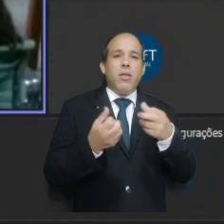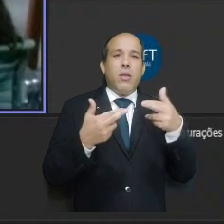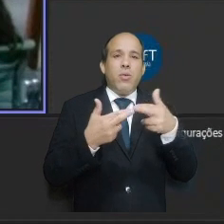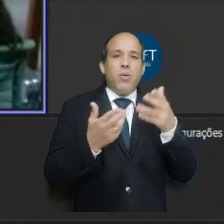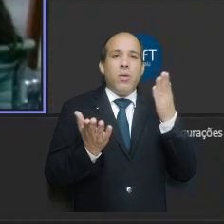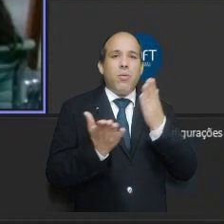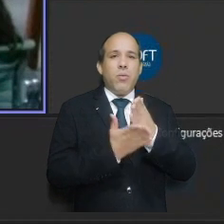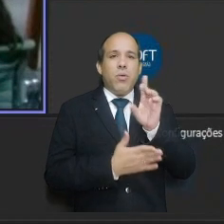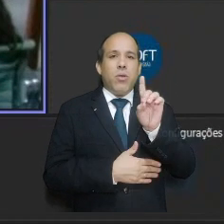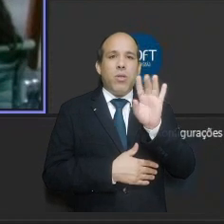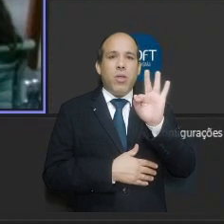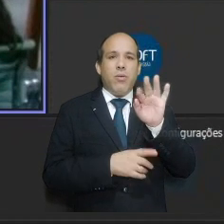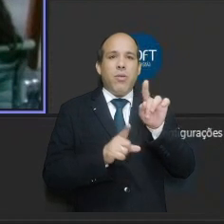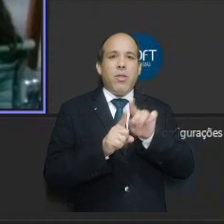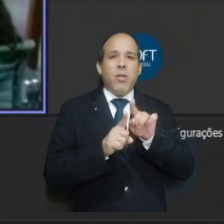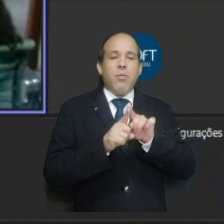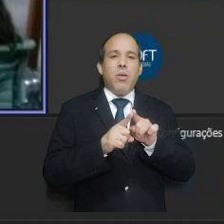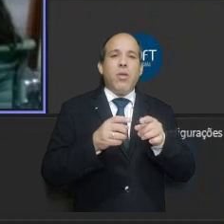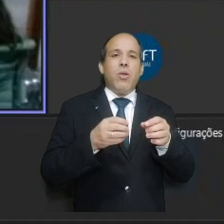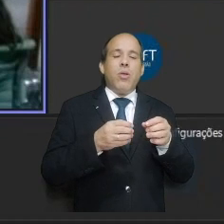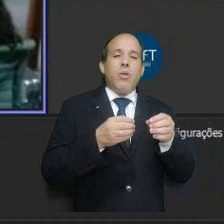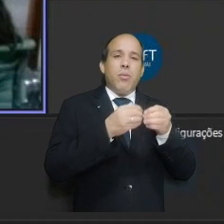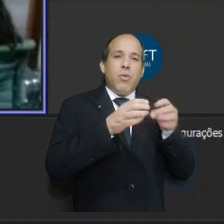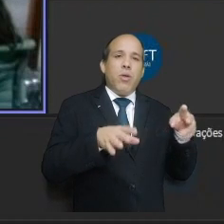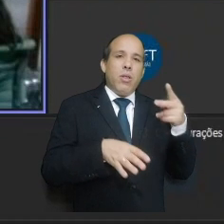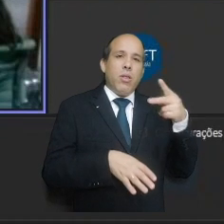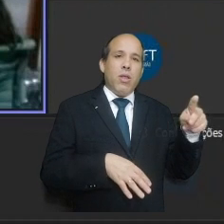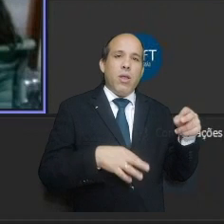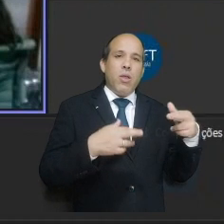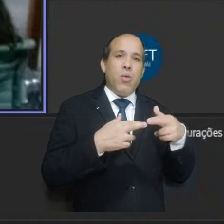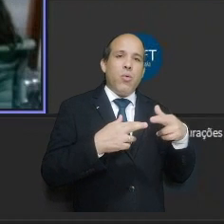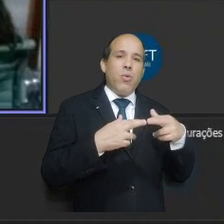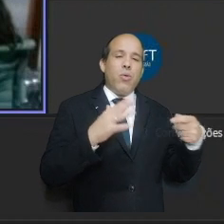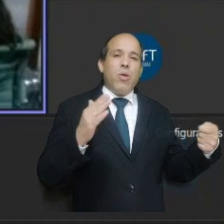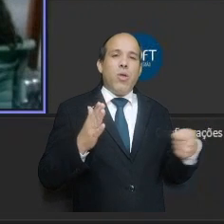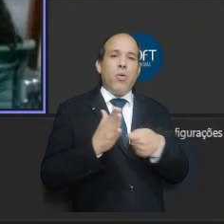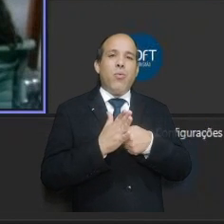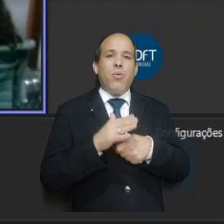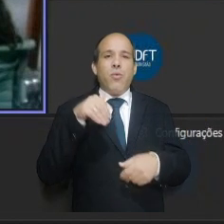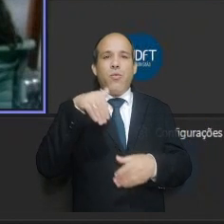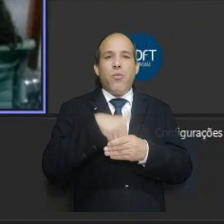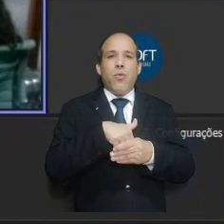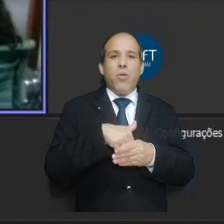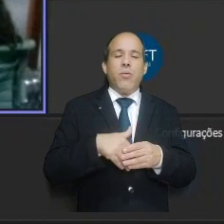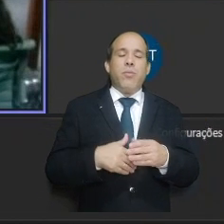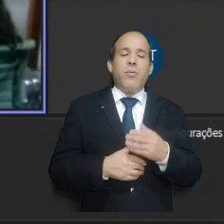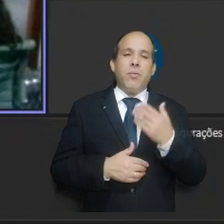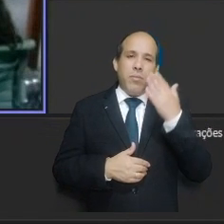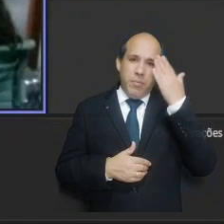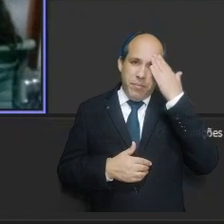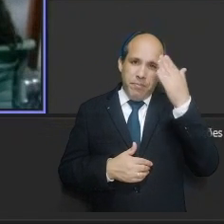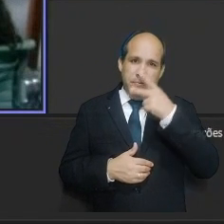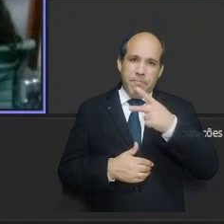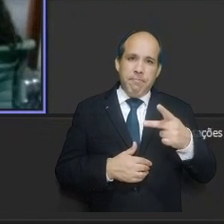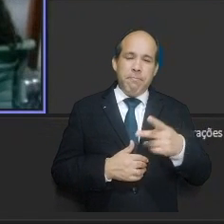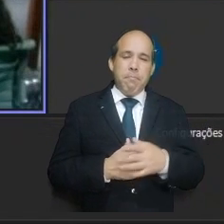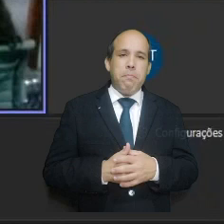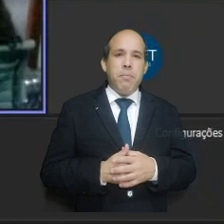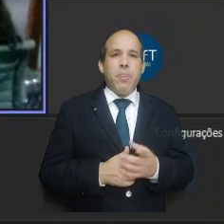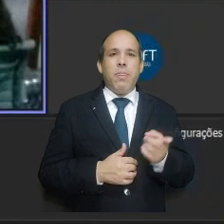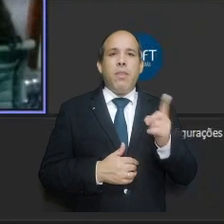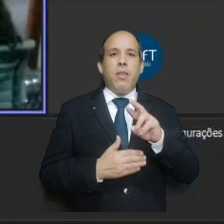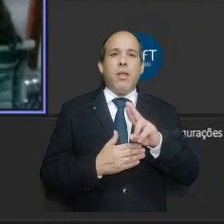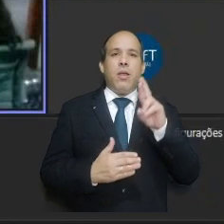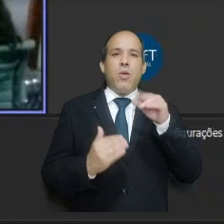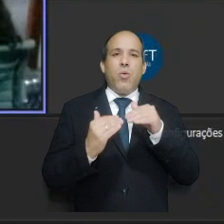dar provimento ao recurso do Distrito Federal e julgar prejudicado o recurso da autora. É como voto, senhor presidente.